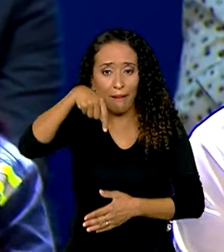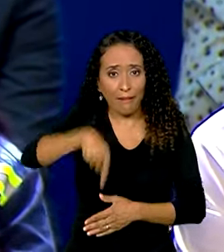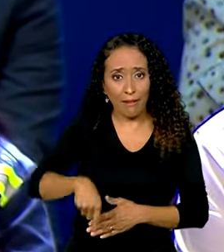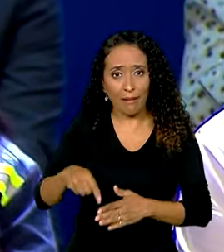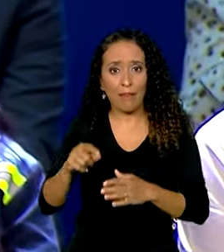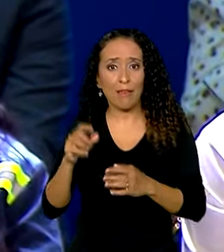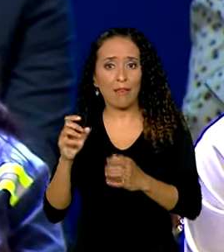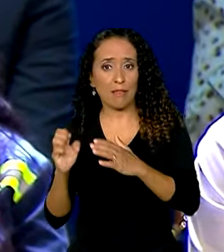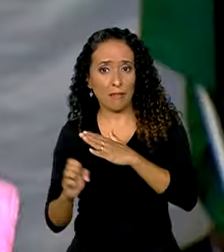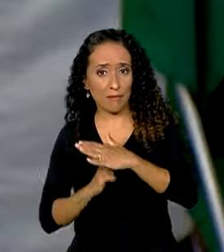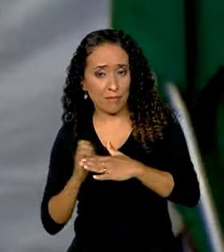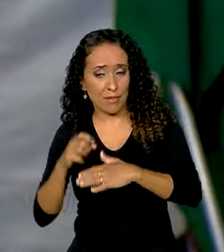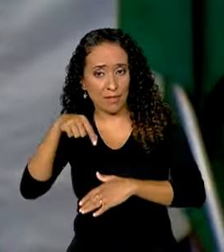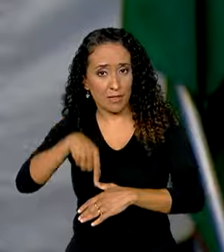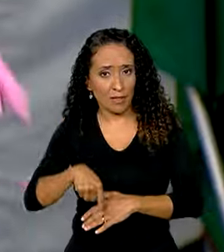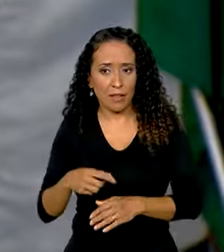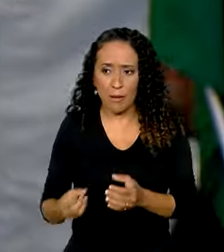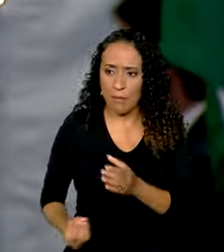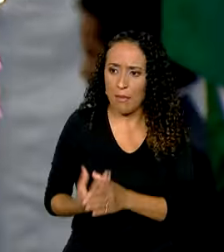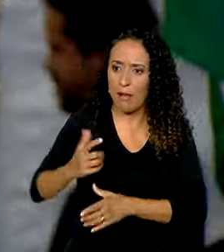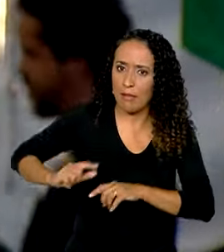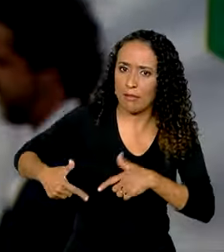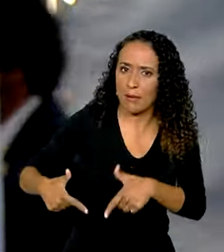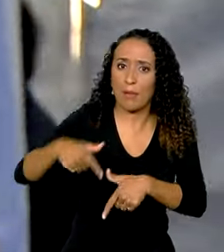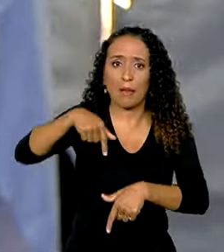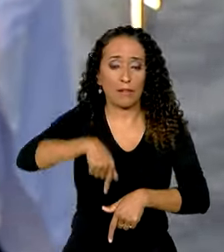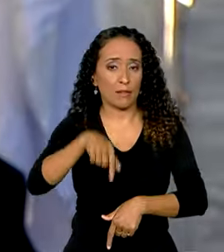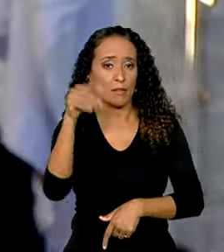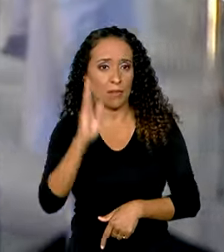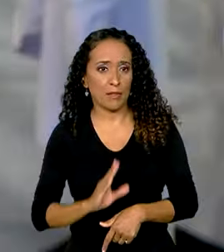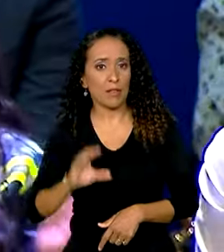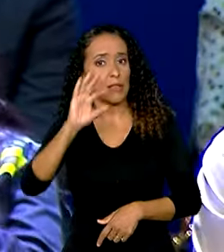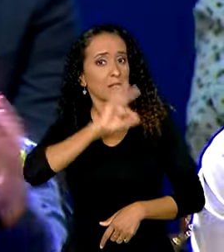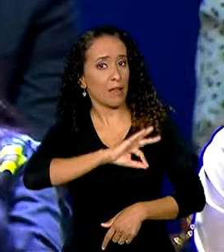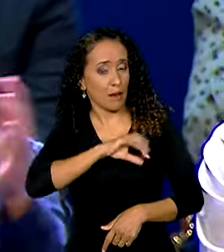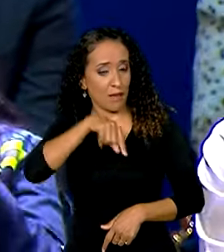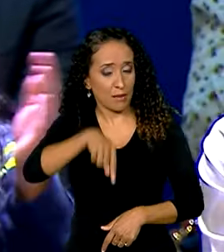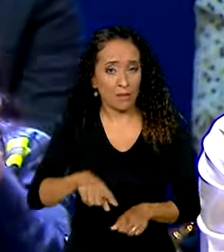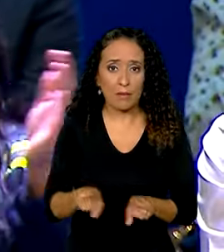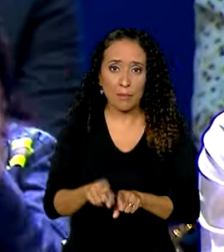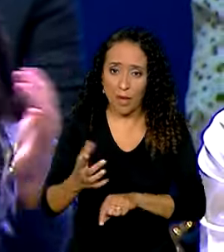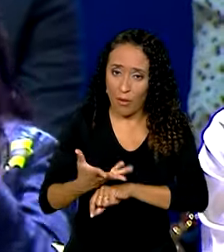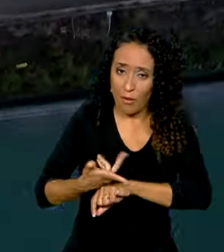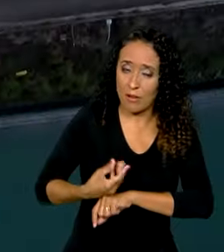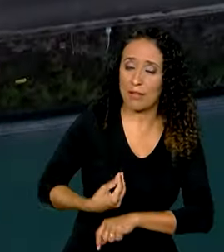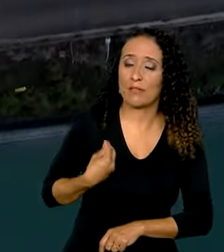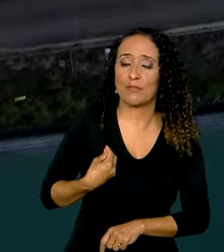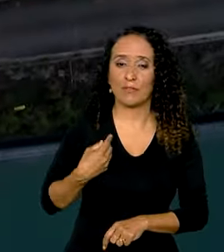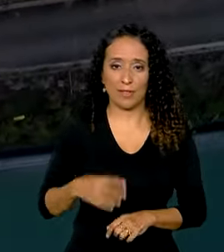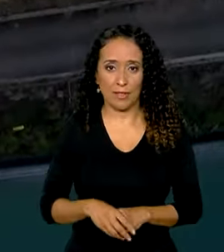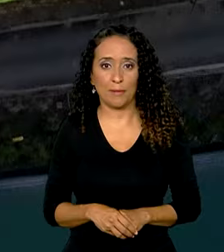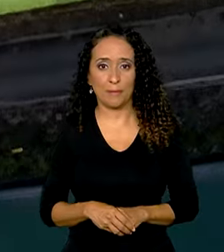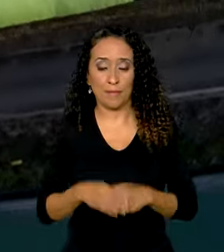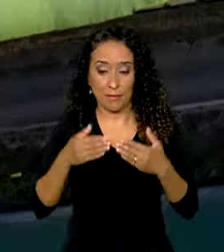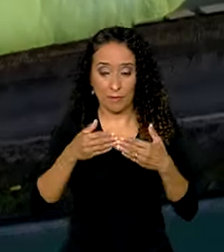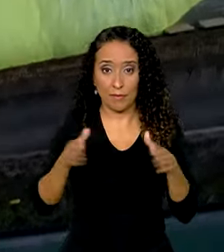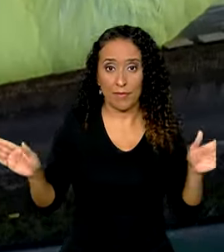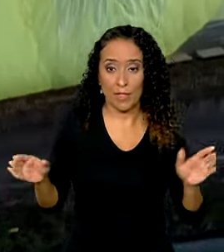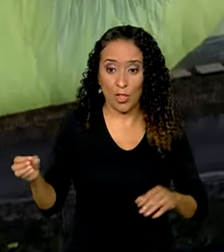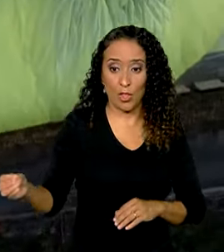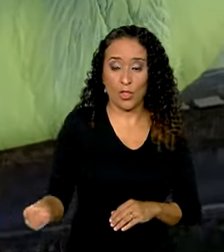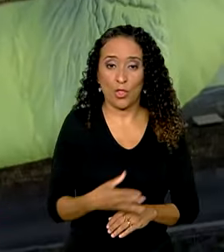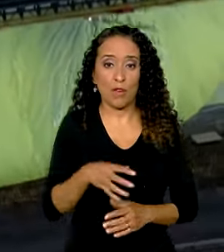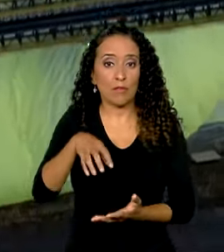empresários aqui dentro, que gera emprego aqui dentro, que gera salário aqui dentro e que gera qualidade de vida aqui dentro. A inauguração da